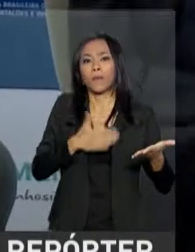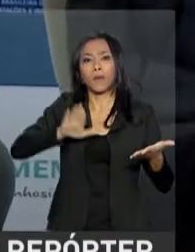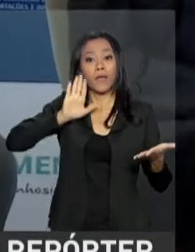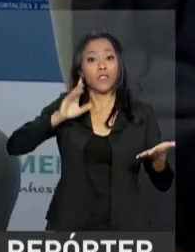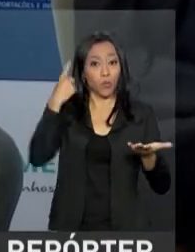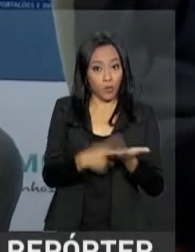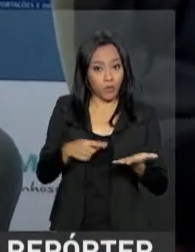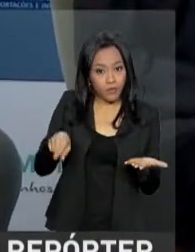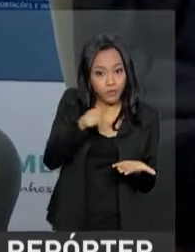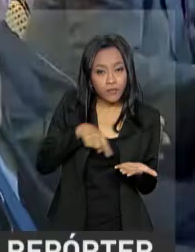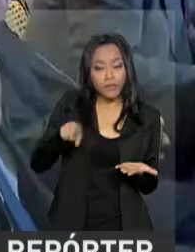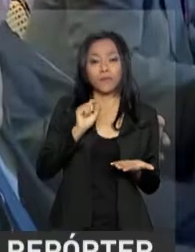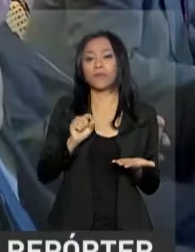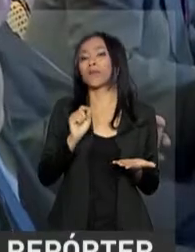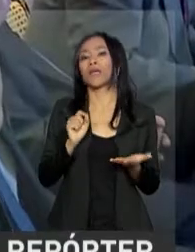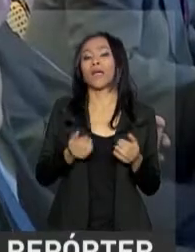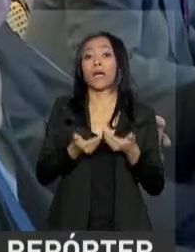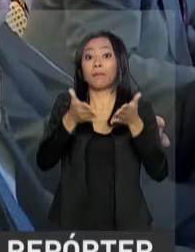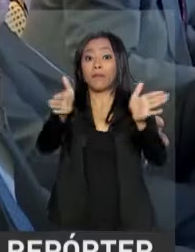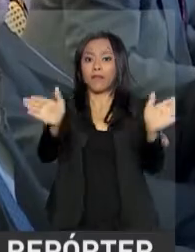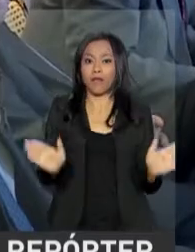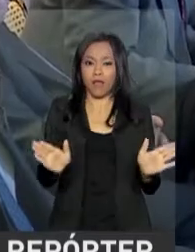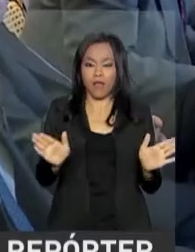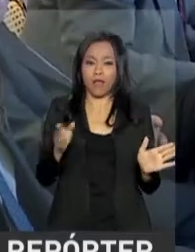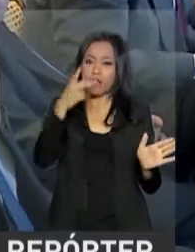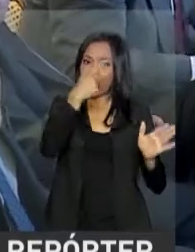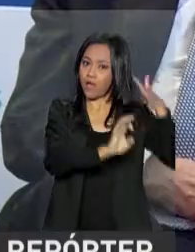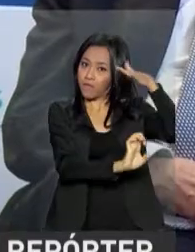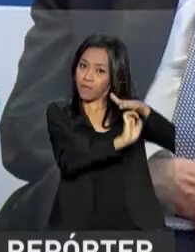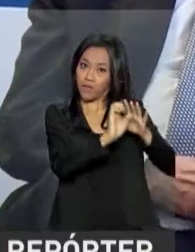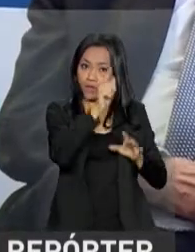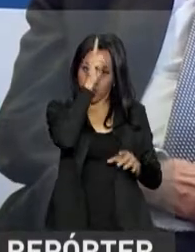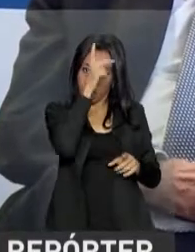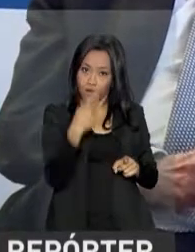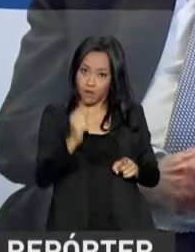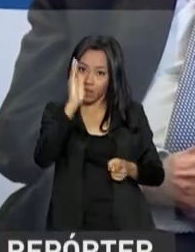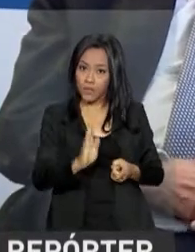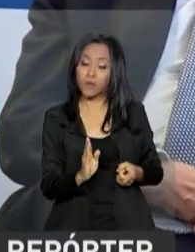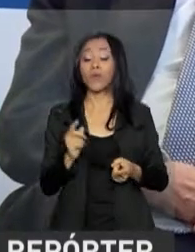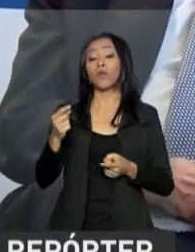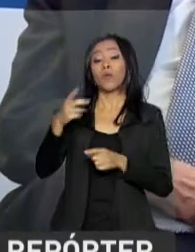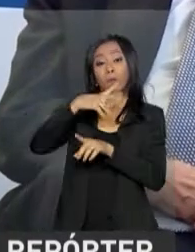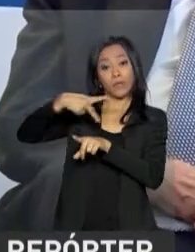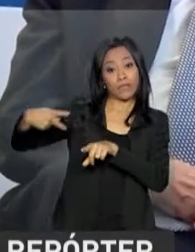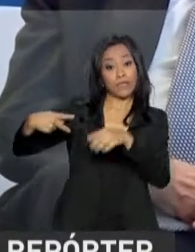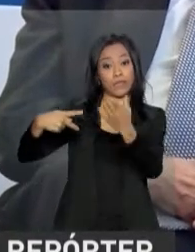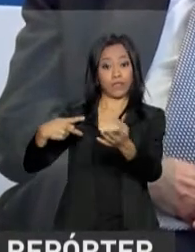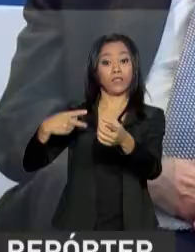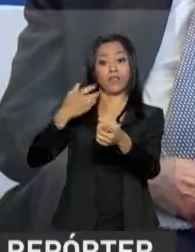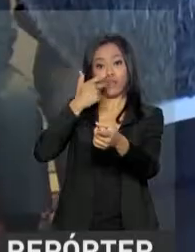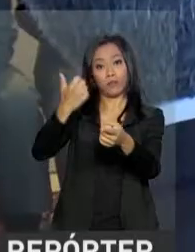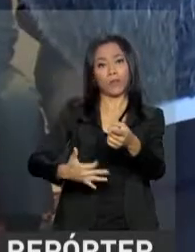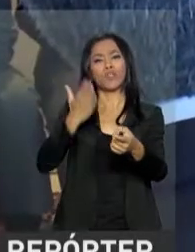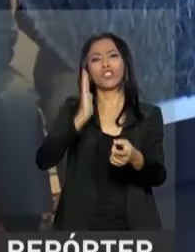a facilitar a ampliação dos negócios da Siemens no país. O presidente Michel Temer destacou que a empresa já está